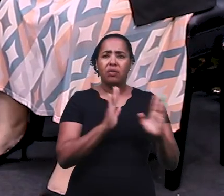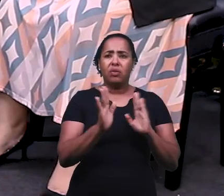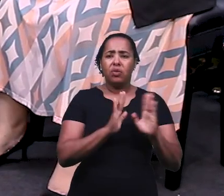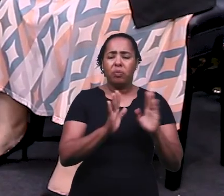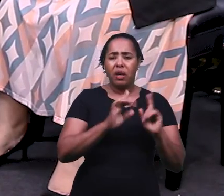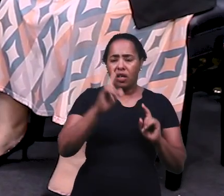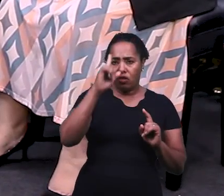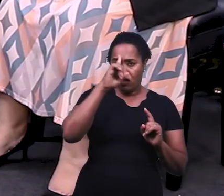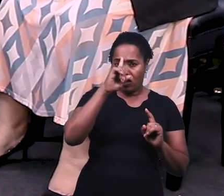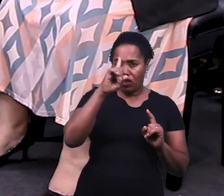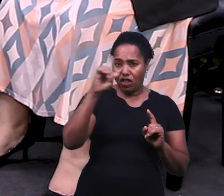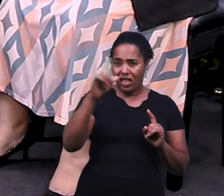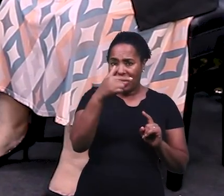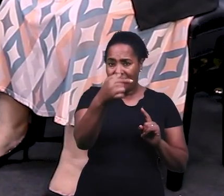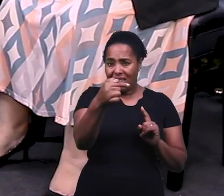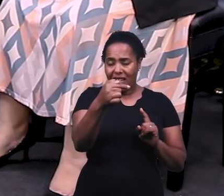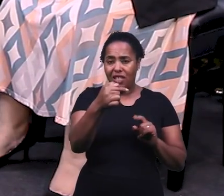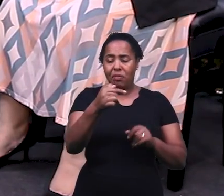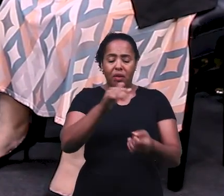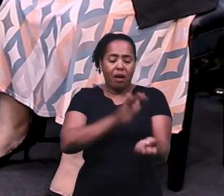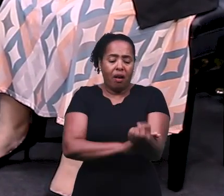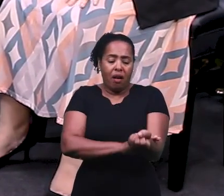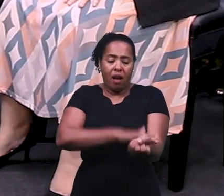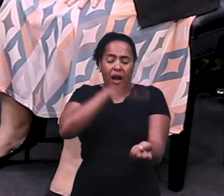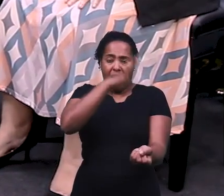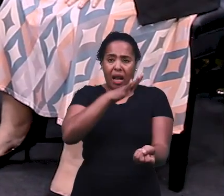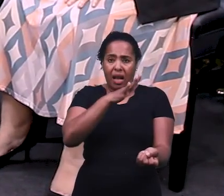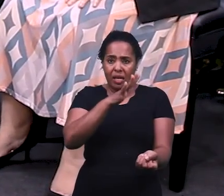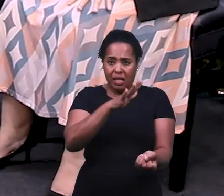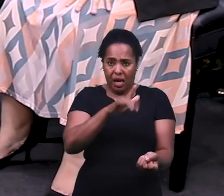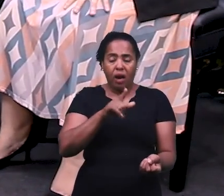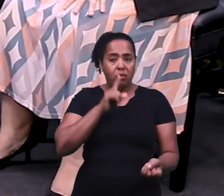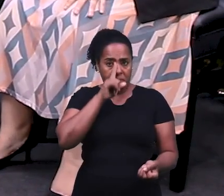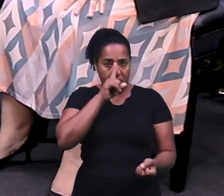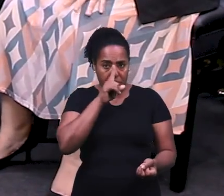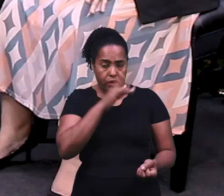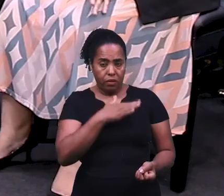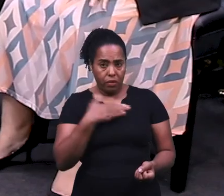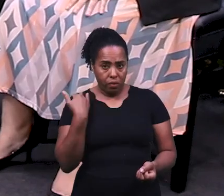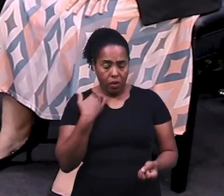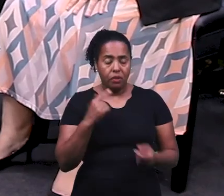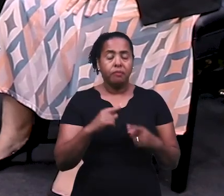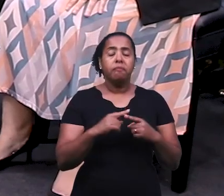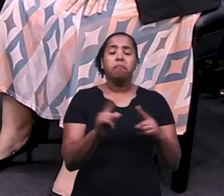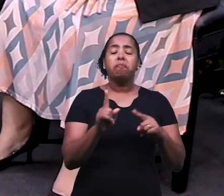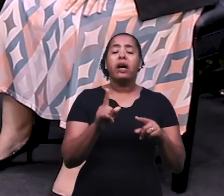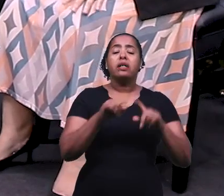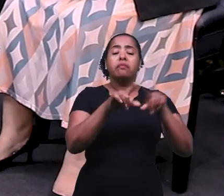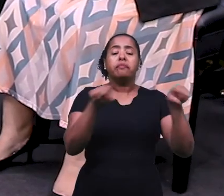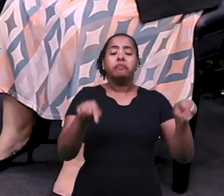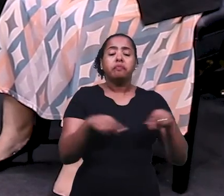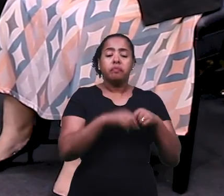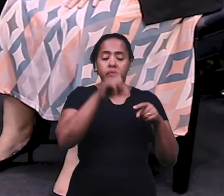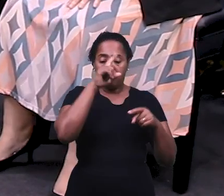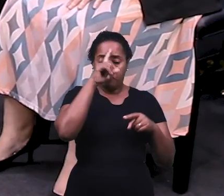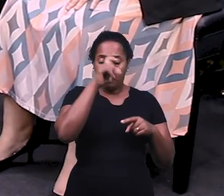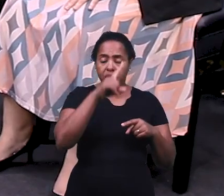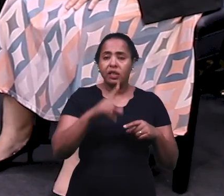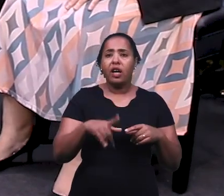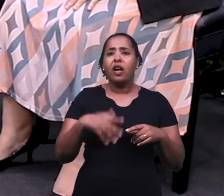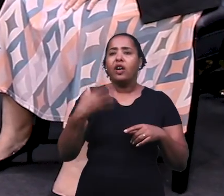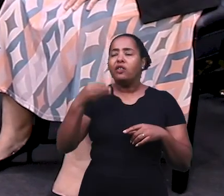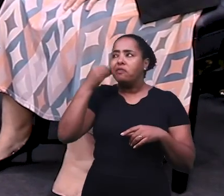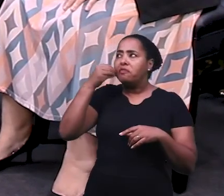com ele na barriga uns 7 dias ainda, porque minha pressão estava muito alta e risco de vida mesmo. Sim. Só que ali